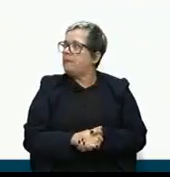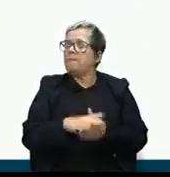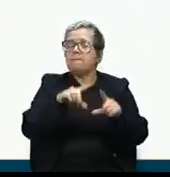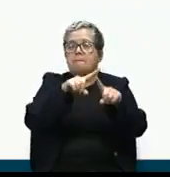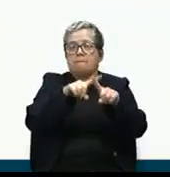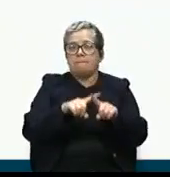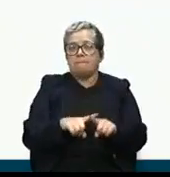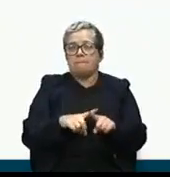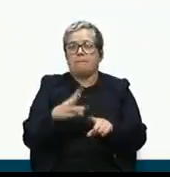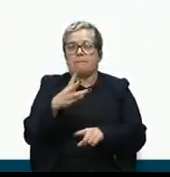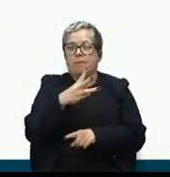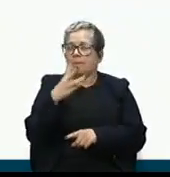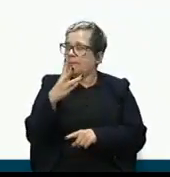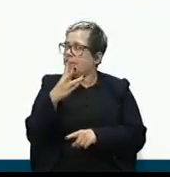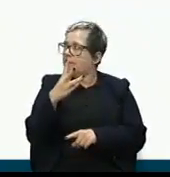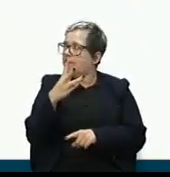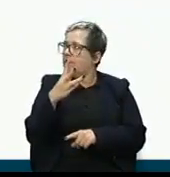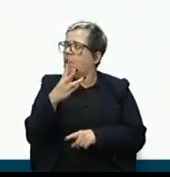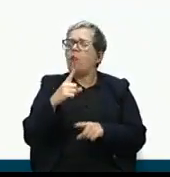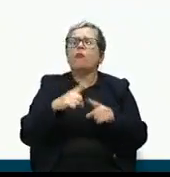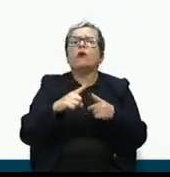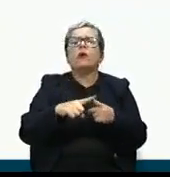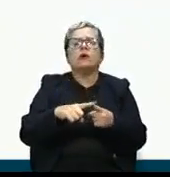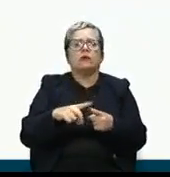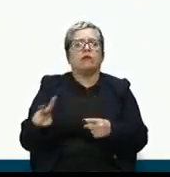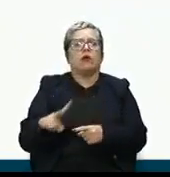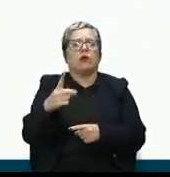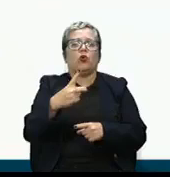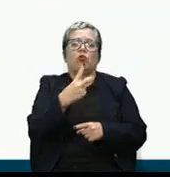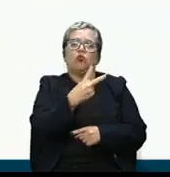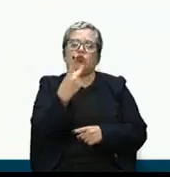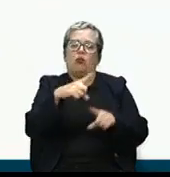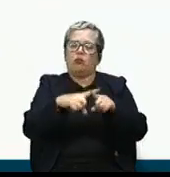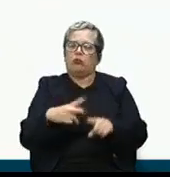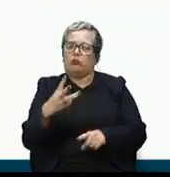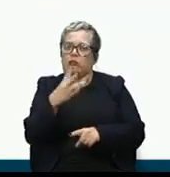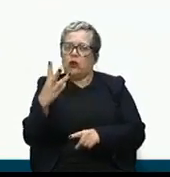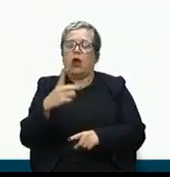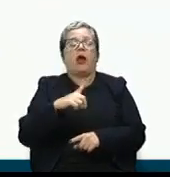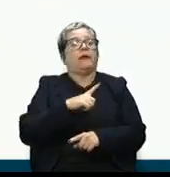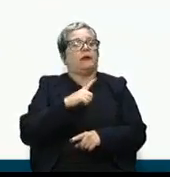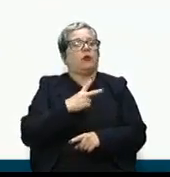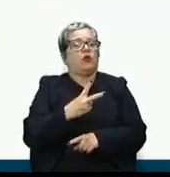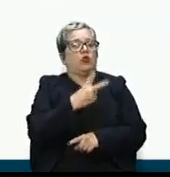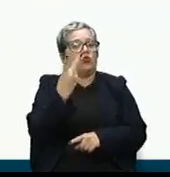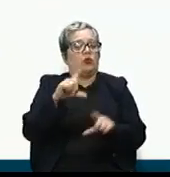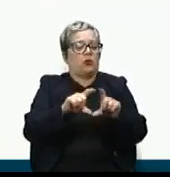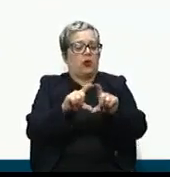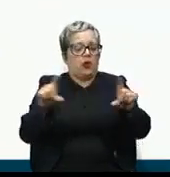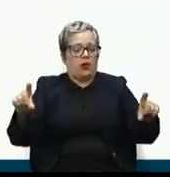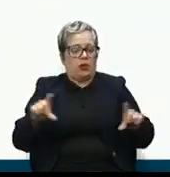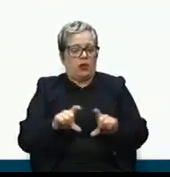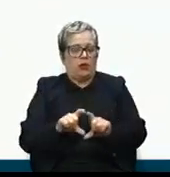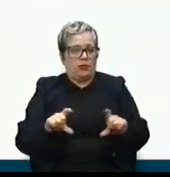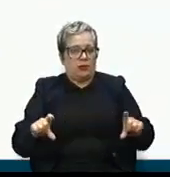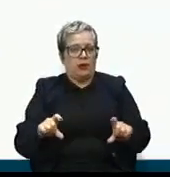por 3. Por que 2 por 3? Ela tem duas linhas e